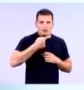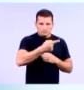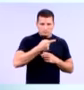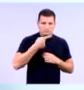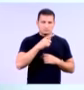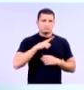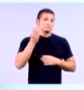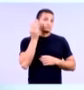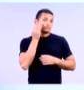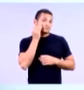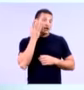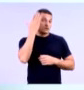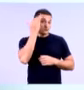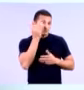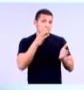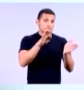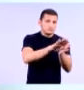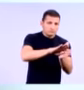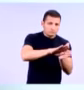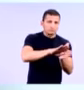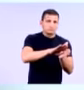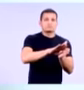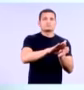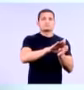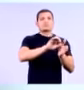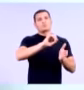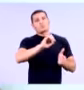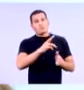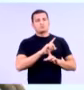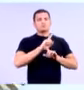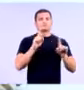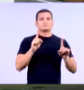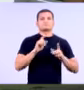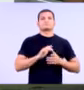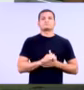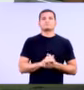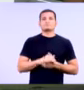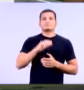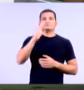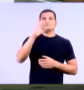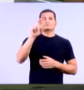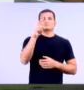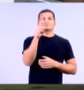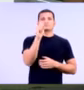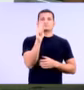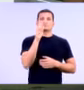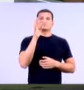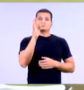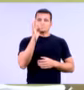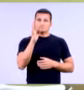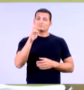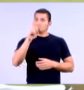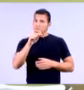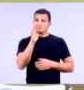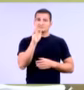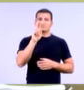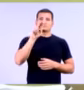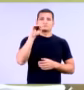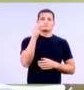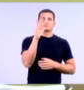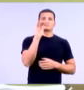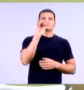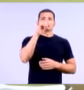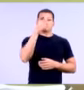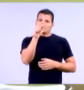se a mensagem chegou realmente ao seu destinatário. O nosso chat faz o uso dessa função quando a gente